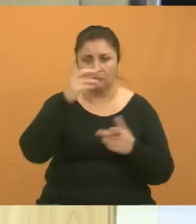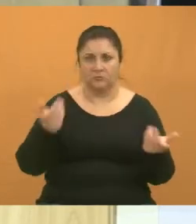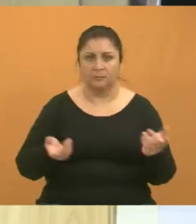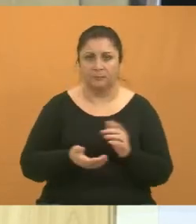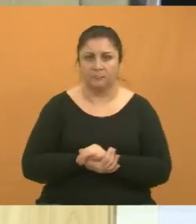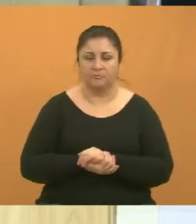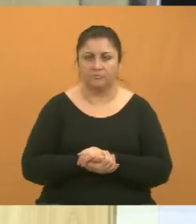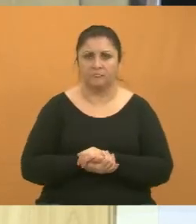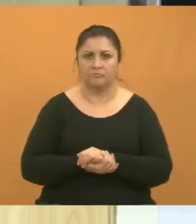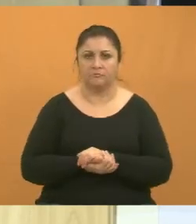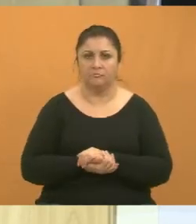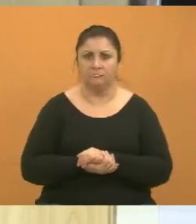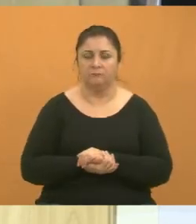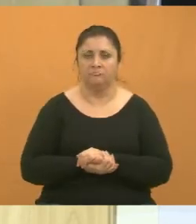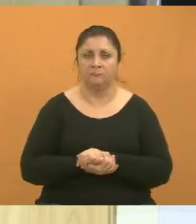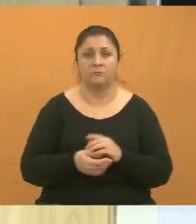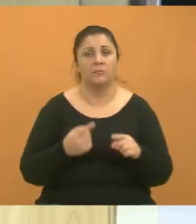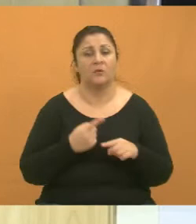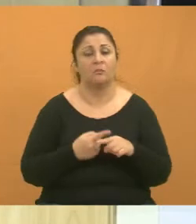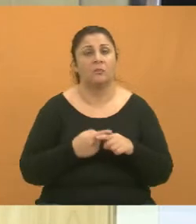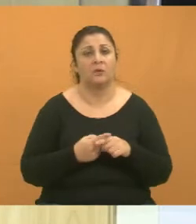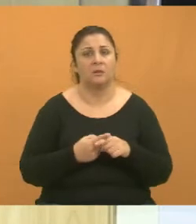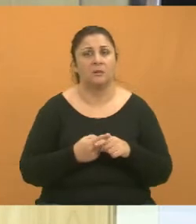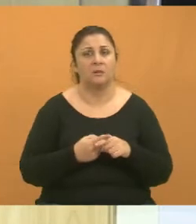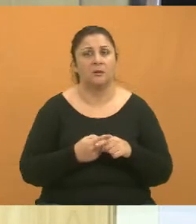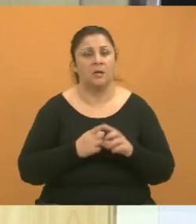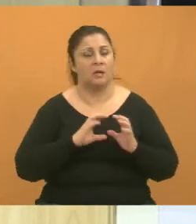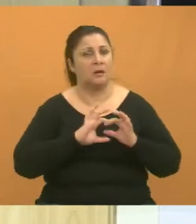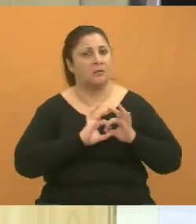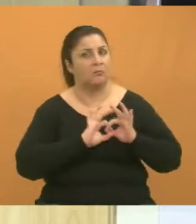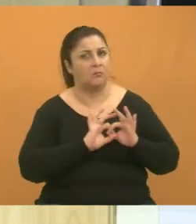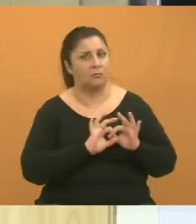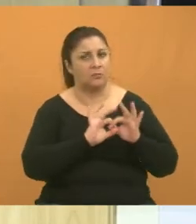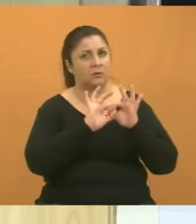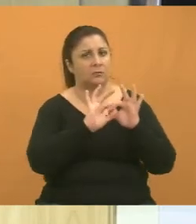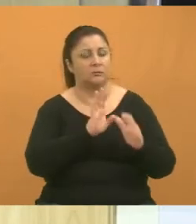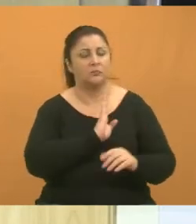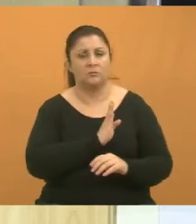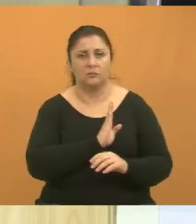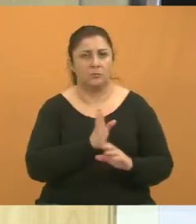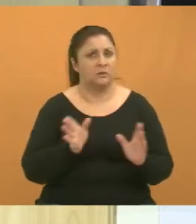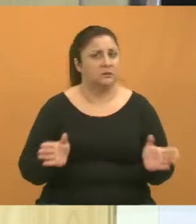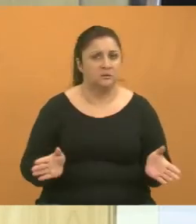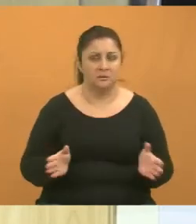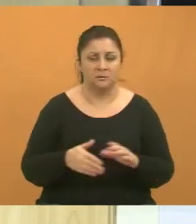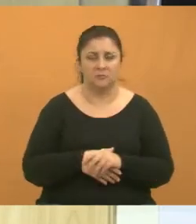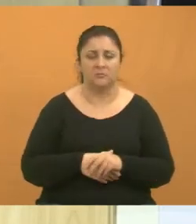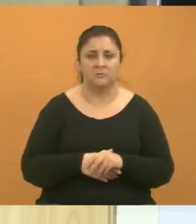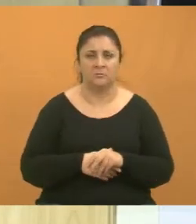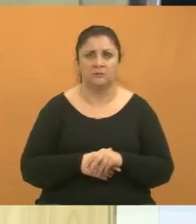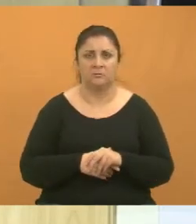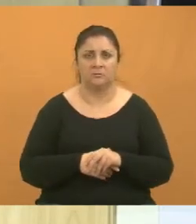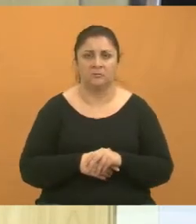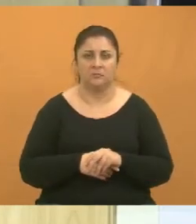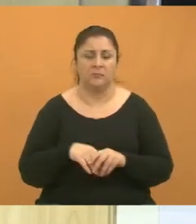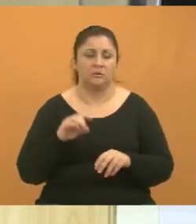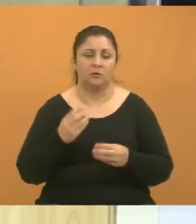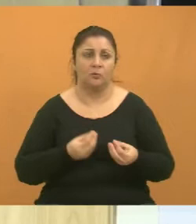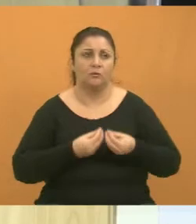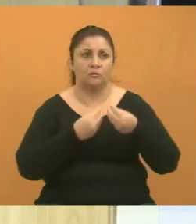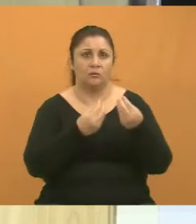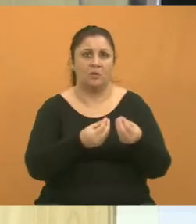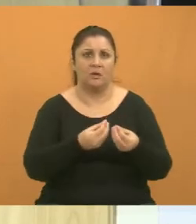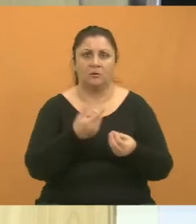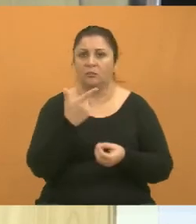sendo solidária, porque isso é mais um gesto de solidariedade do que um gesto de